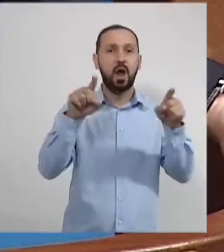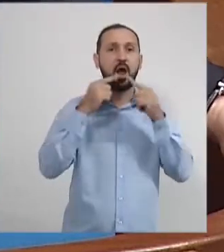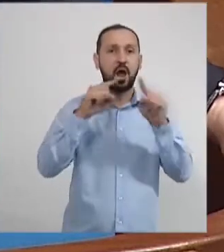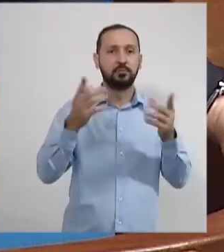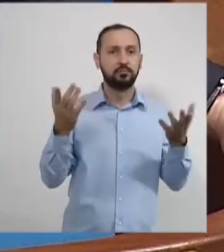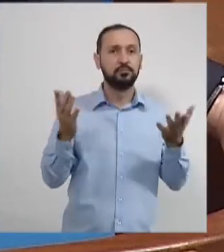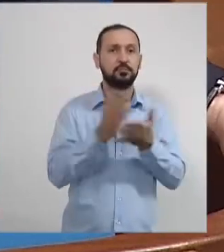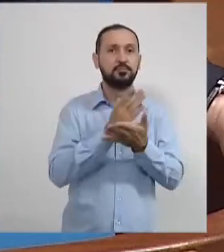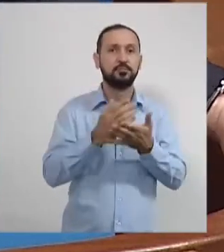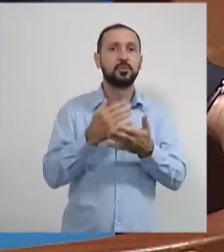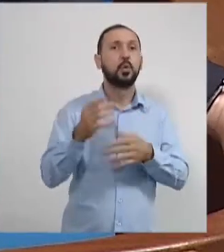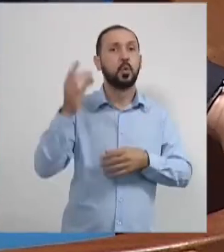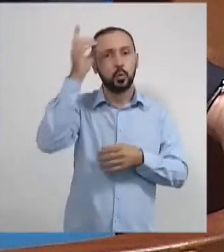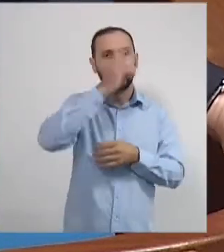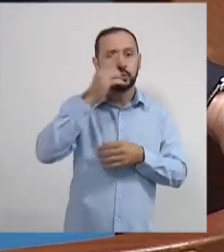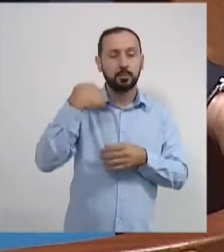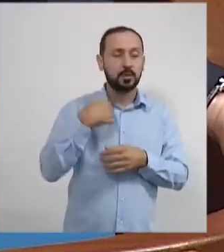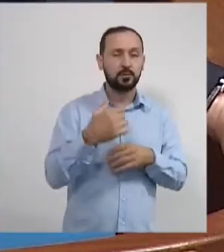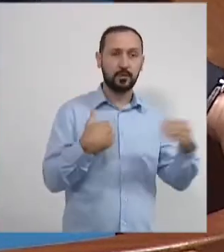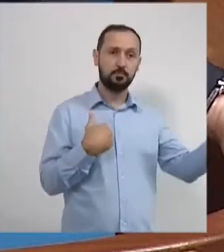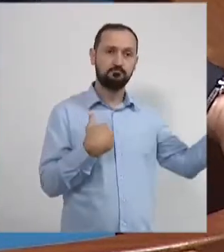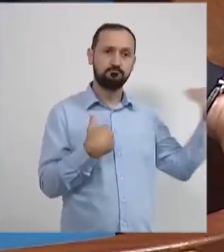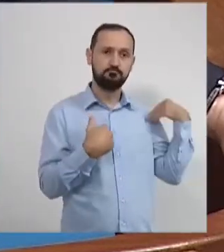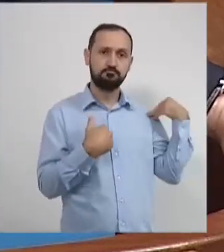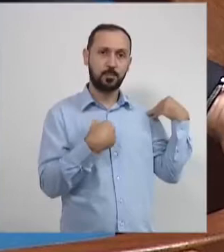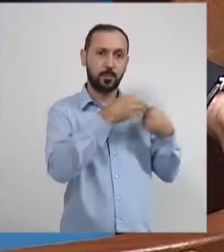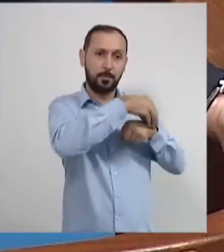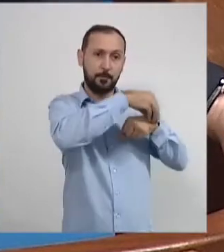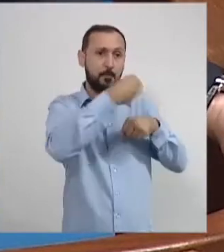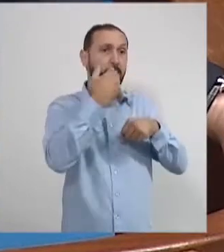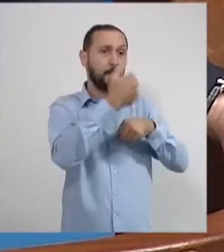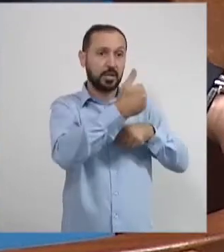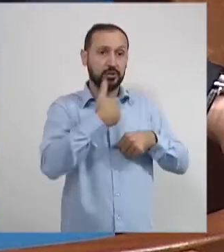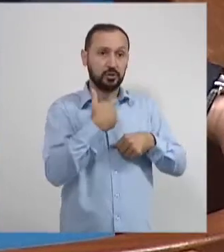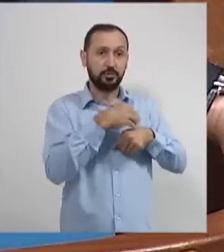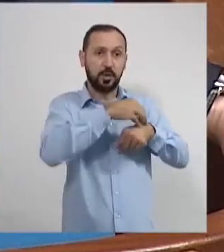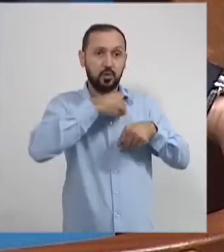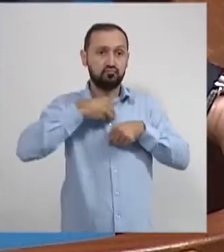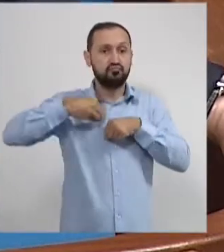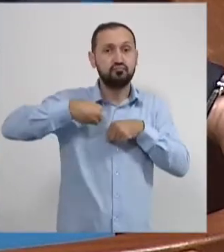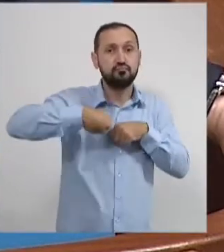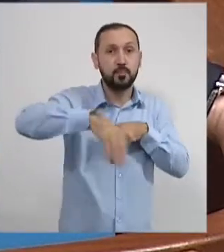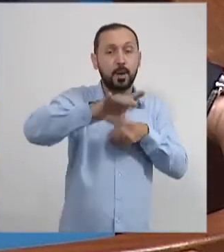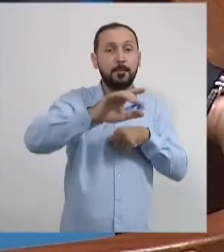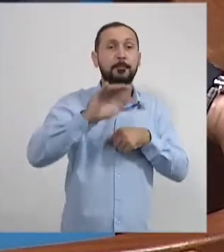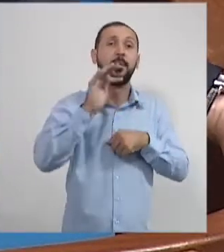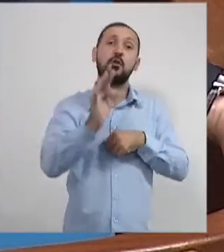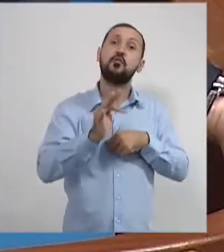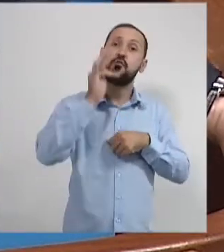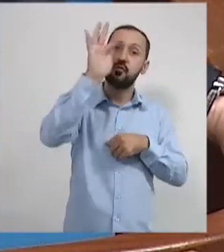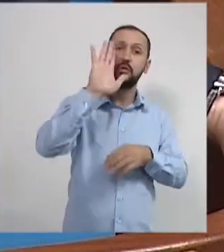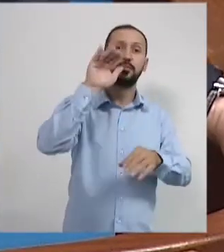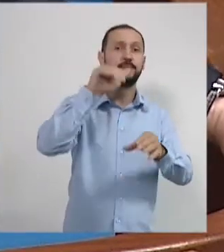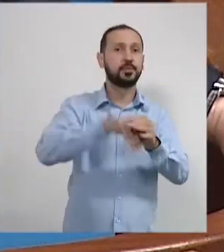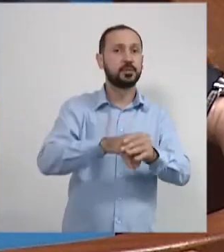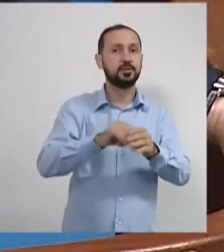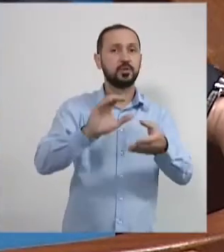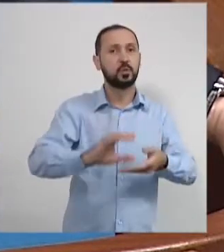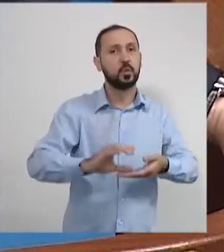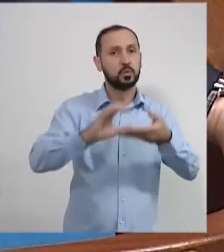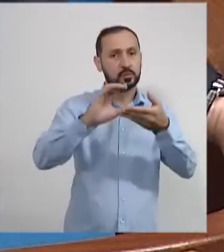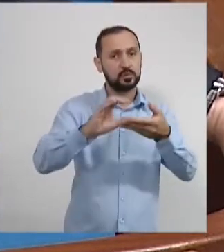pediu no domingo que eu fizesse esse pronunciamento, né, e que para as próximas eleições da escolha de